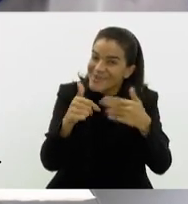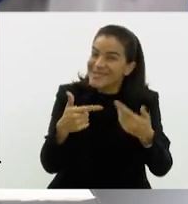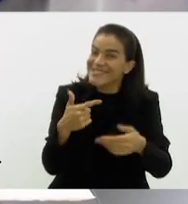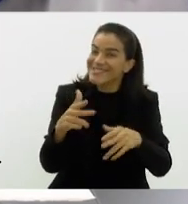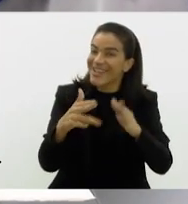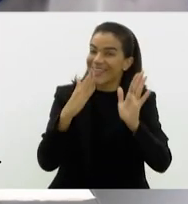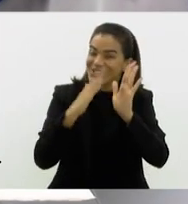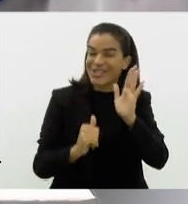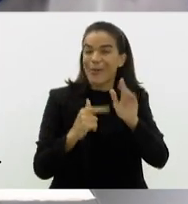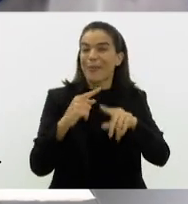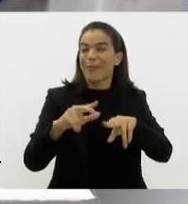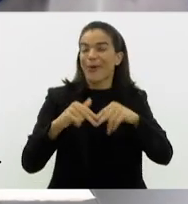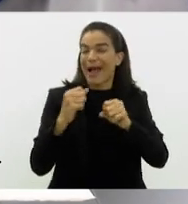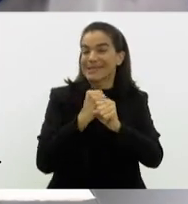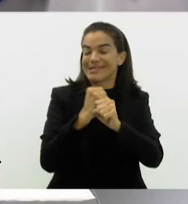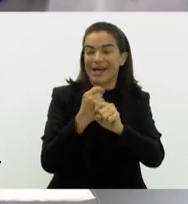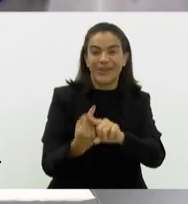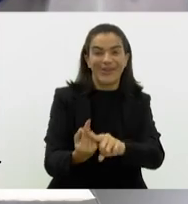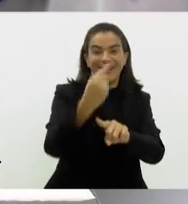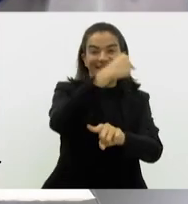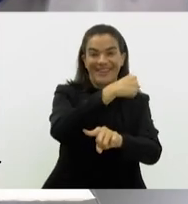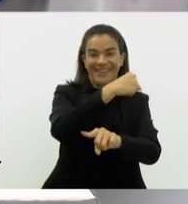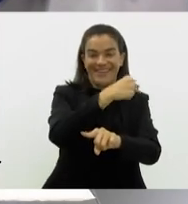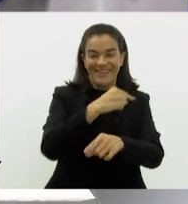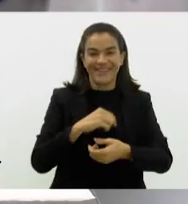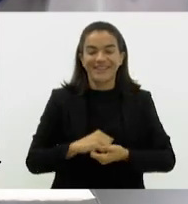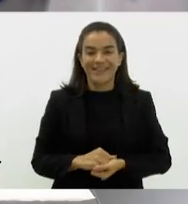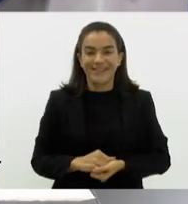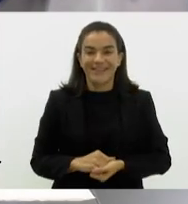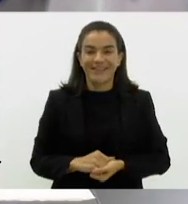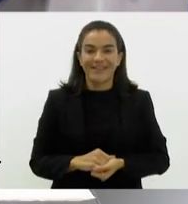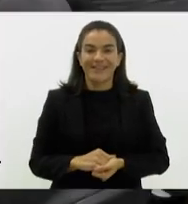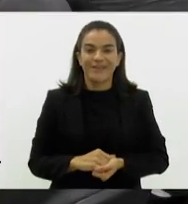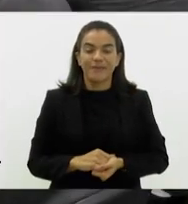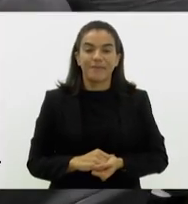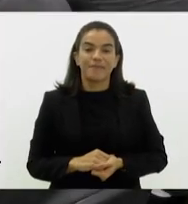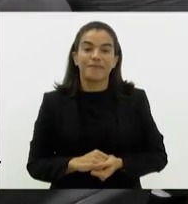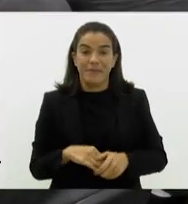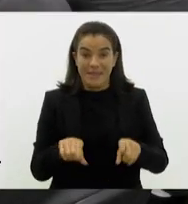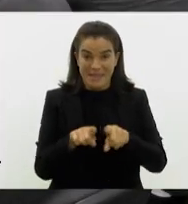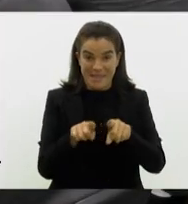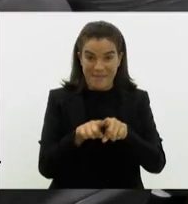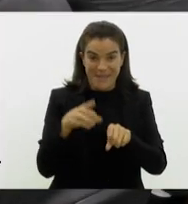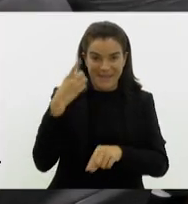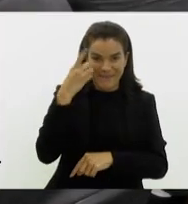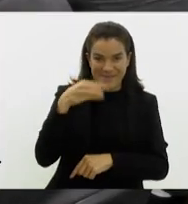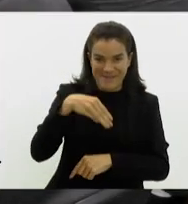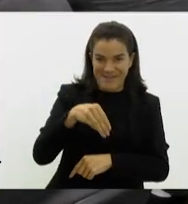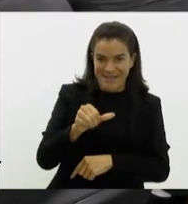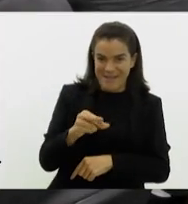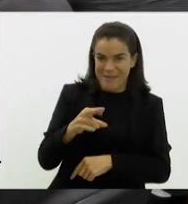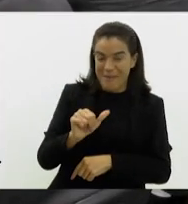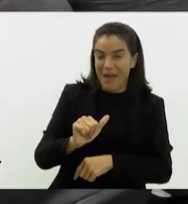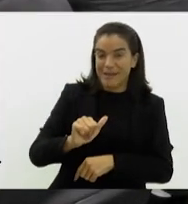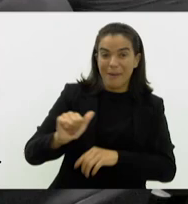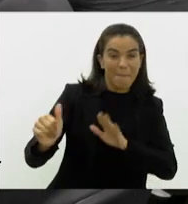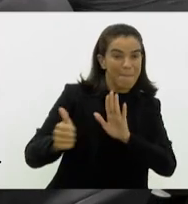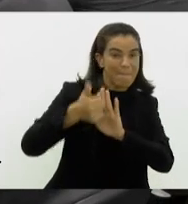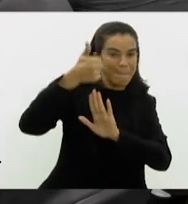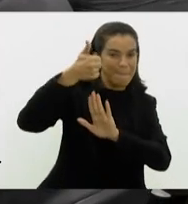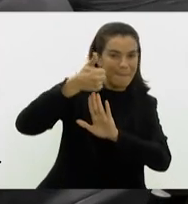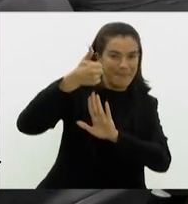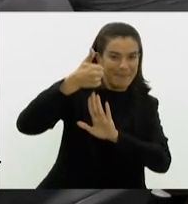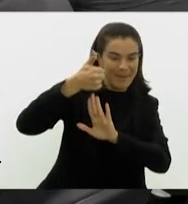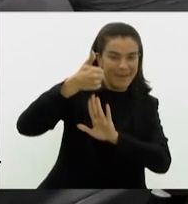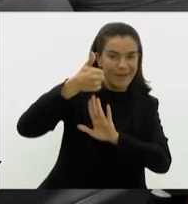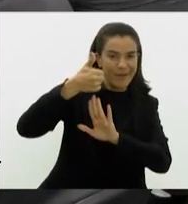causa da cronologia. É exato. E também, quando, se o da Marta Rocha for a pauta primeiro, virar a lei,